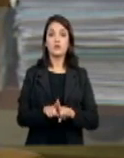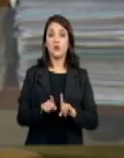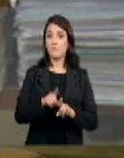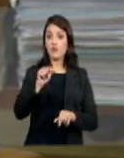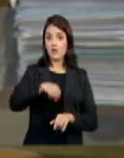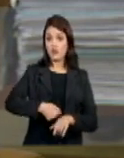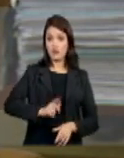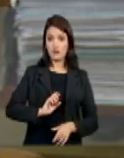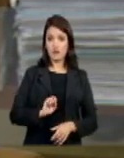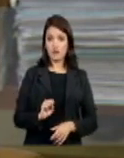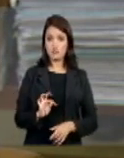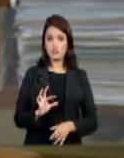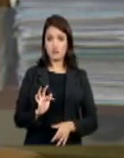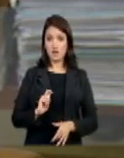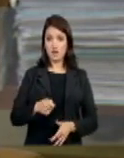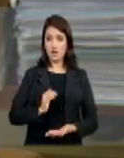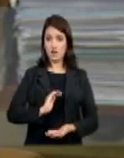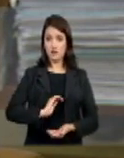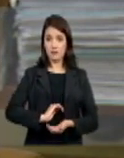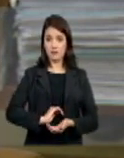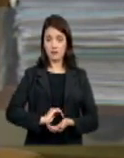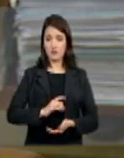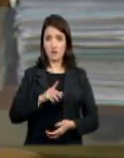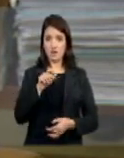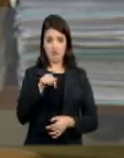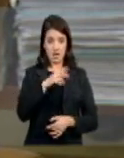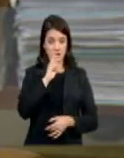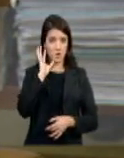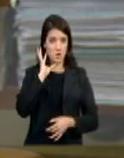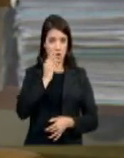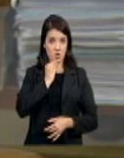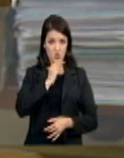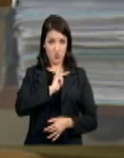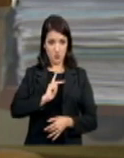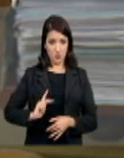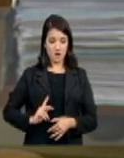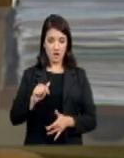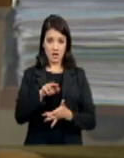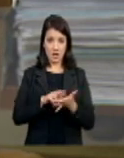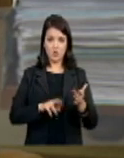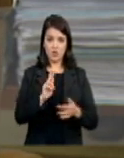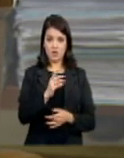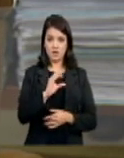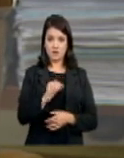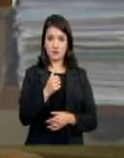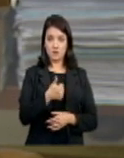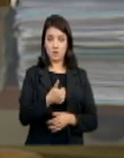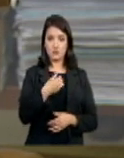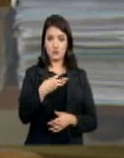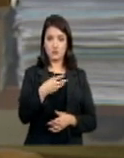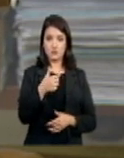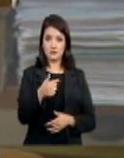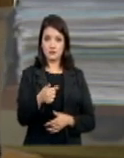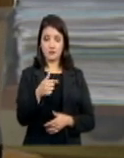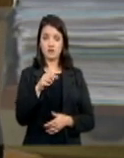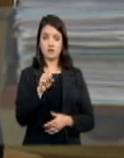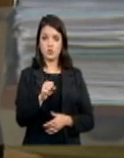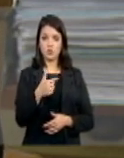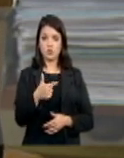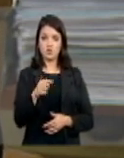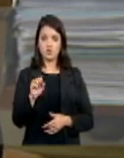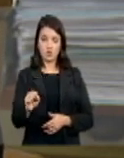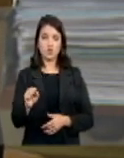tribunal federal a ser essa inclusive é relator de um desses casos refiro-me horas e 1 3 782 outro grande do sul o